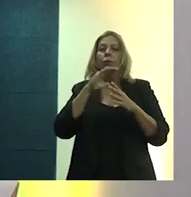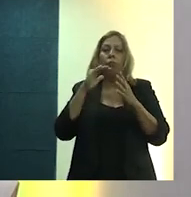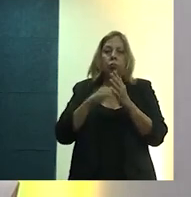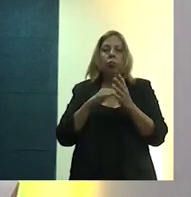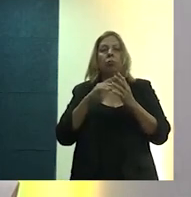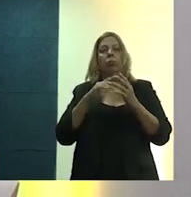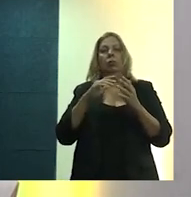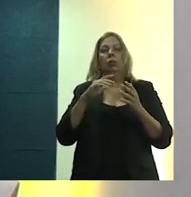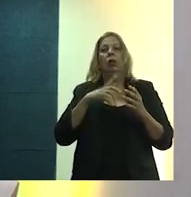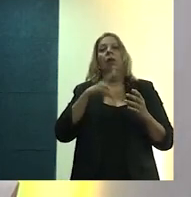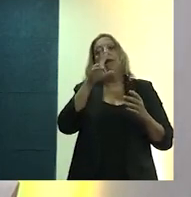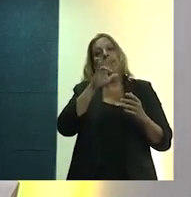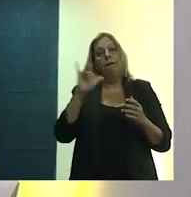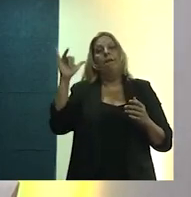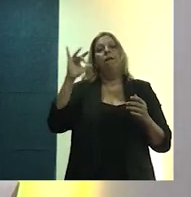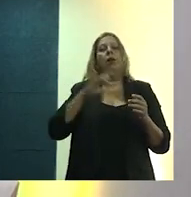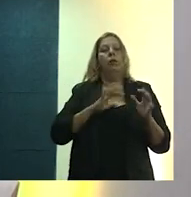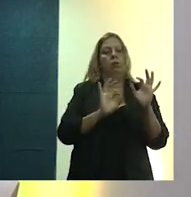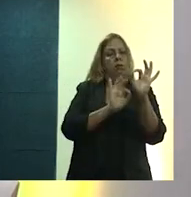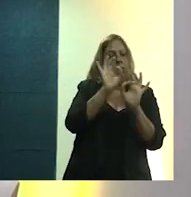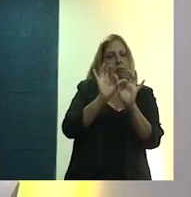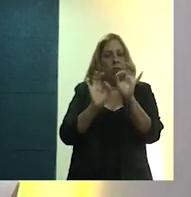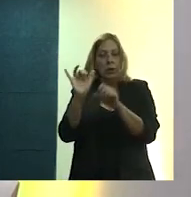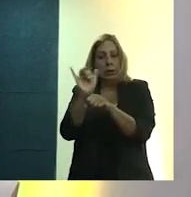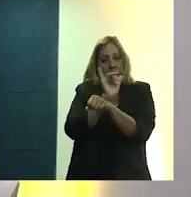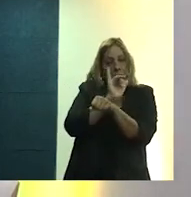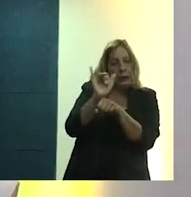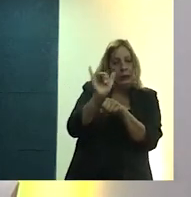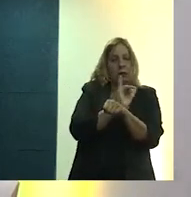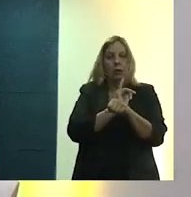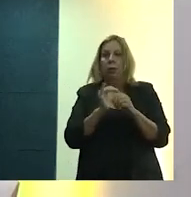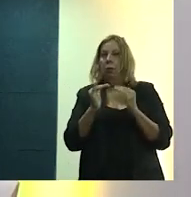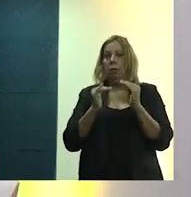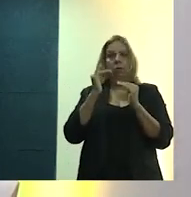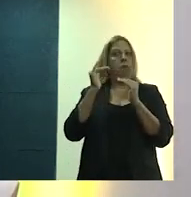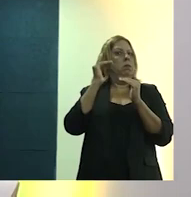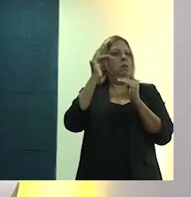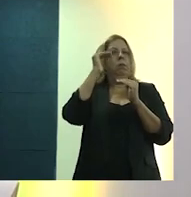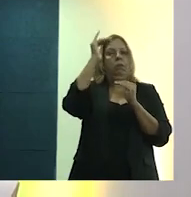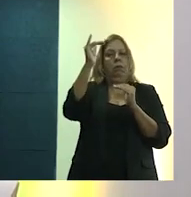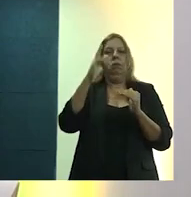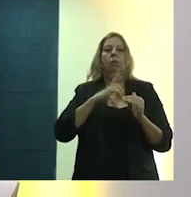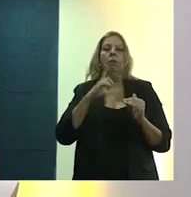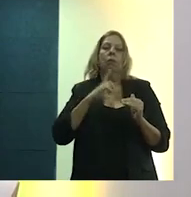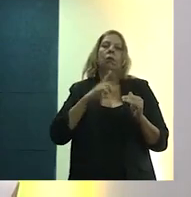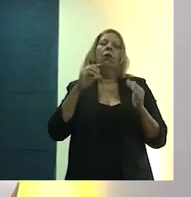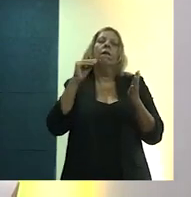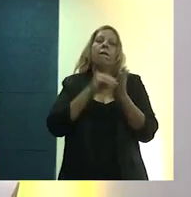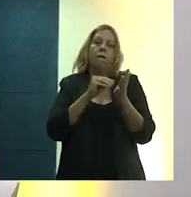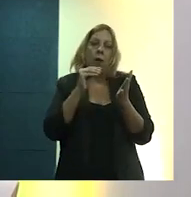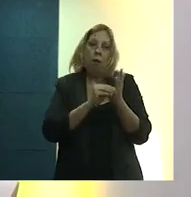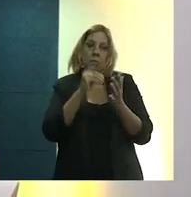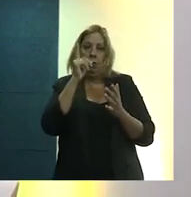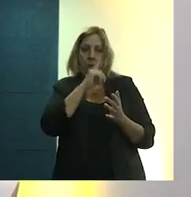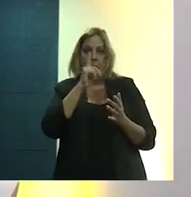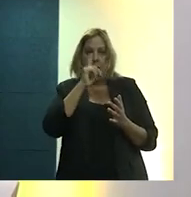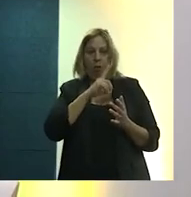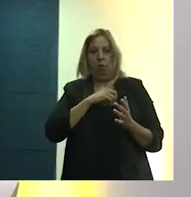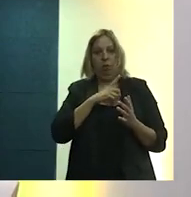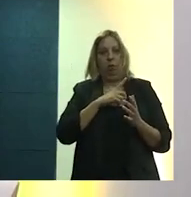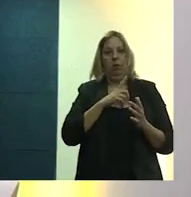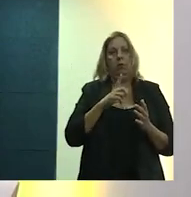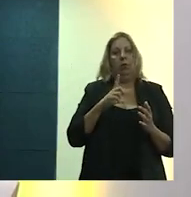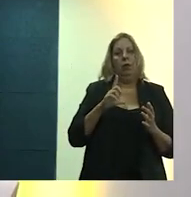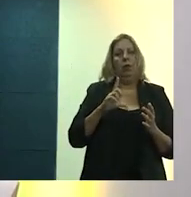sociais fundiárias e vai sobretudo estruturar uma estratégia para superar a gradativamente essas essas deficiências essas condições